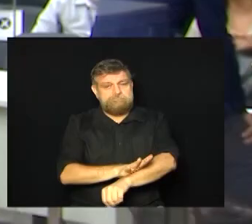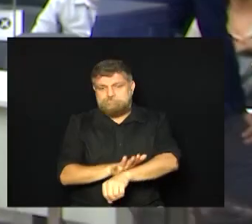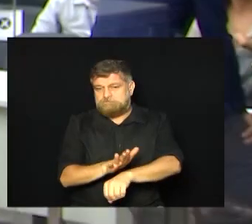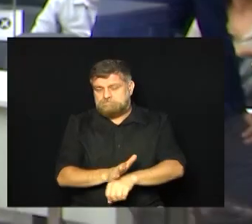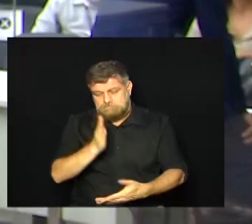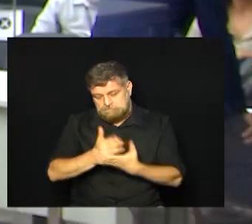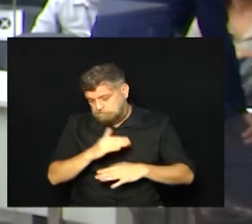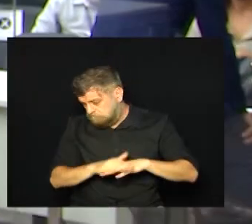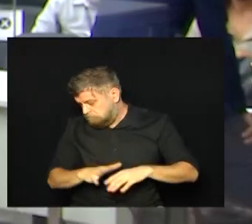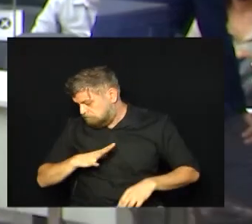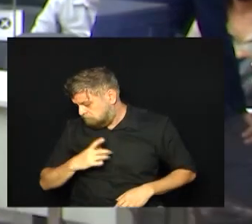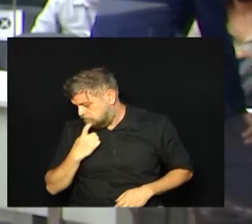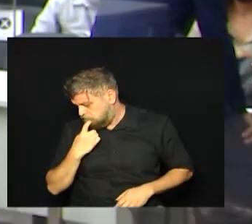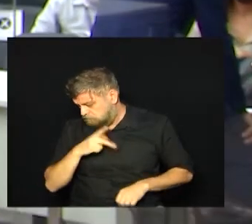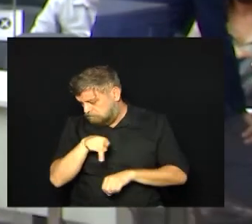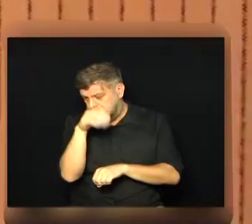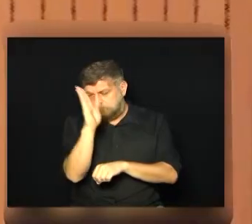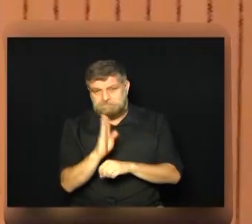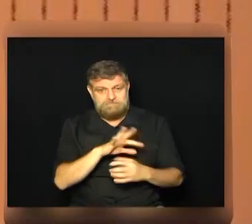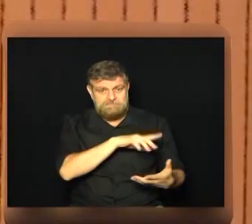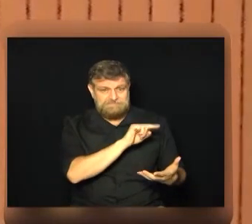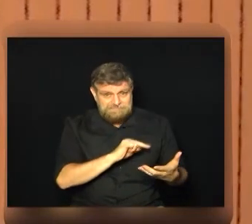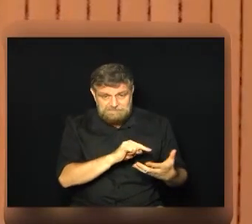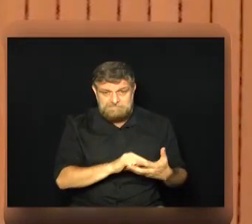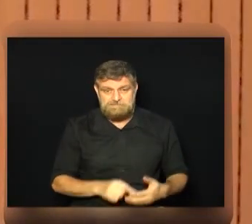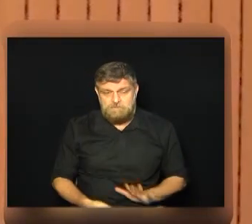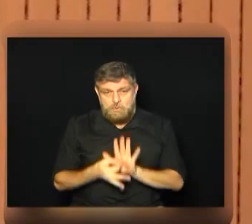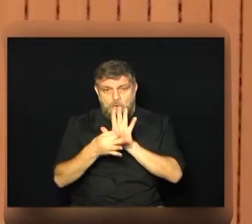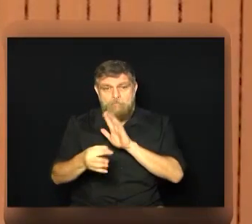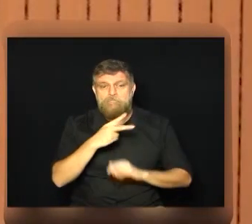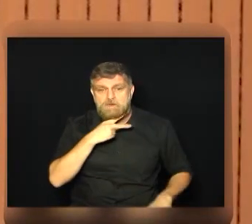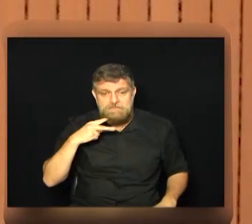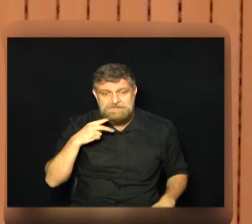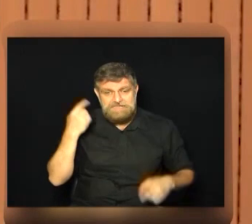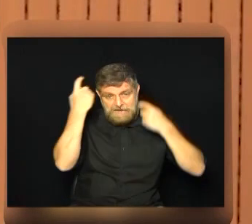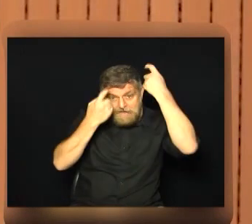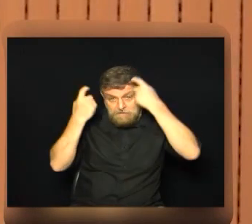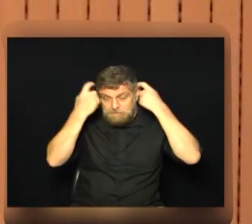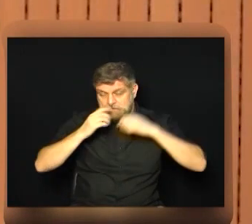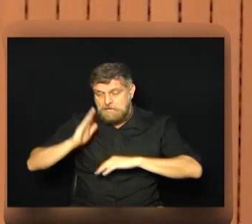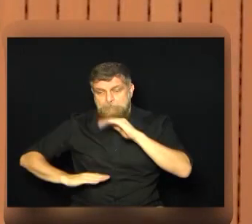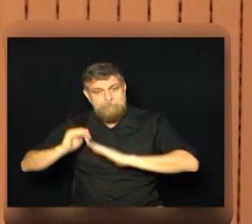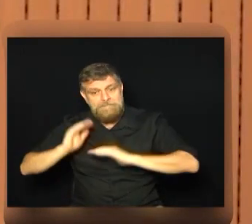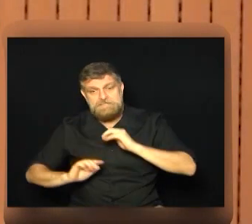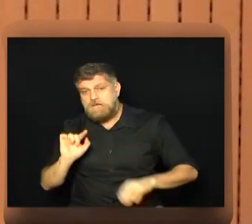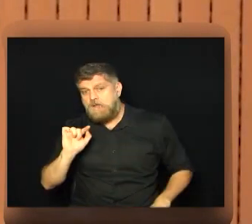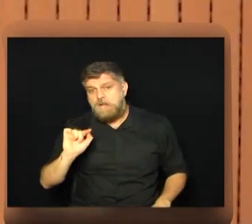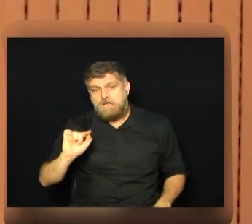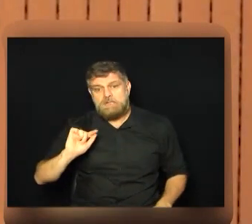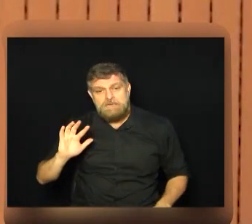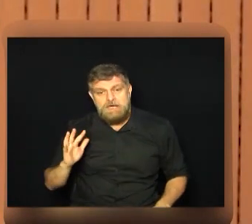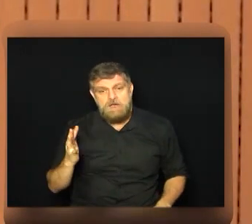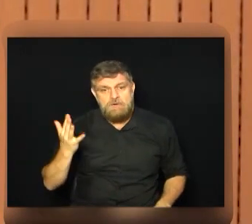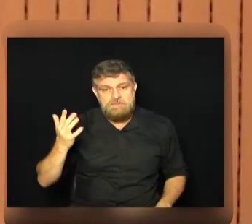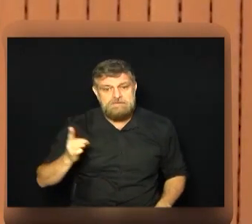não só na nossa cidade, como no Brasil e no mundo. Ele acredita que é preocupante determinadas atitudes que acabam sendo